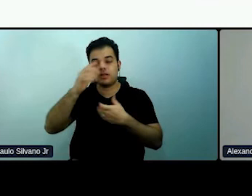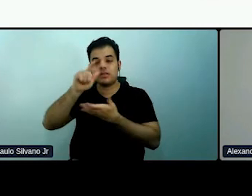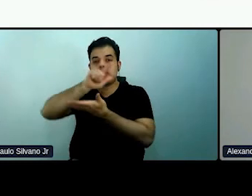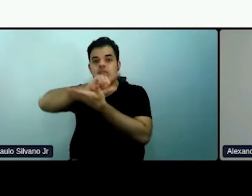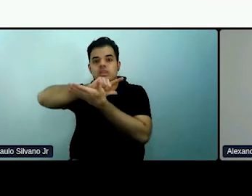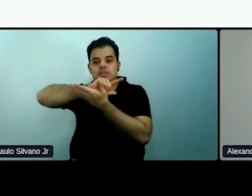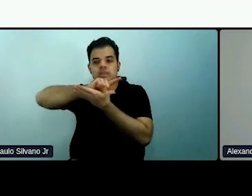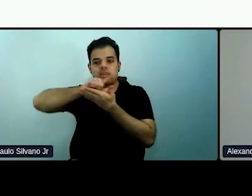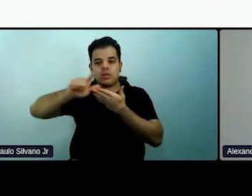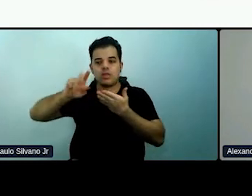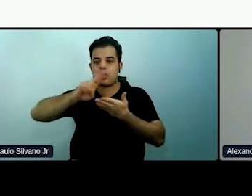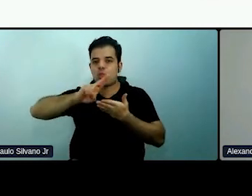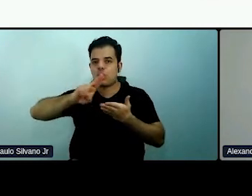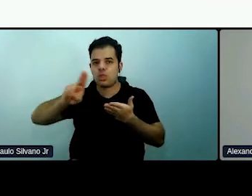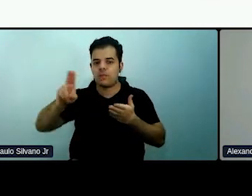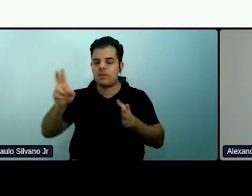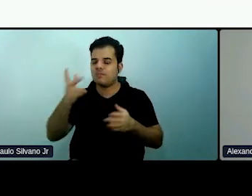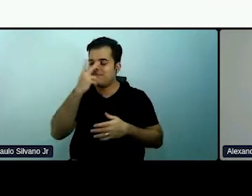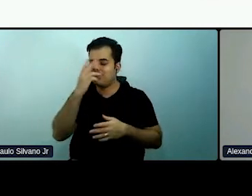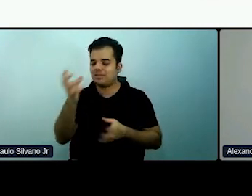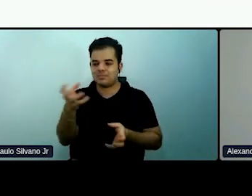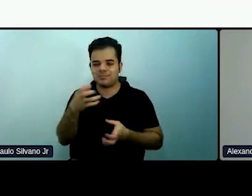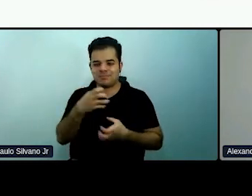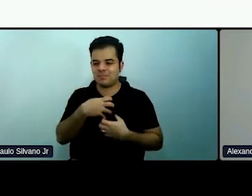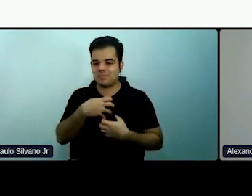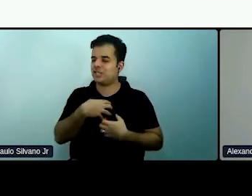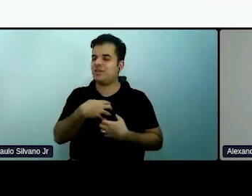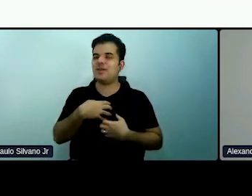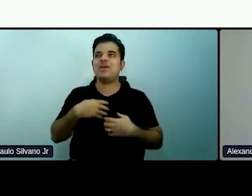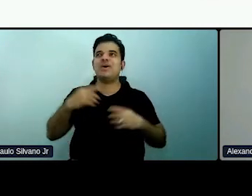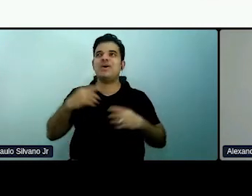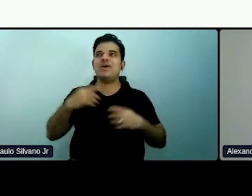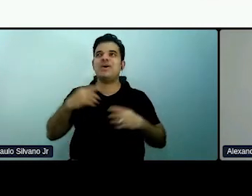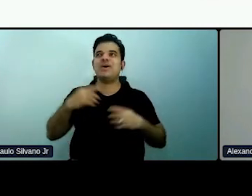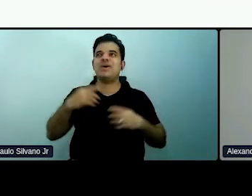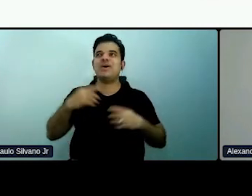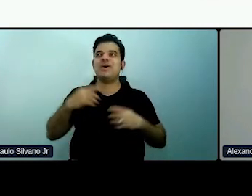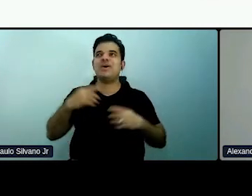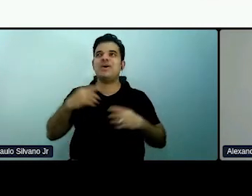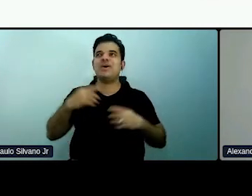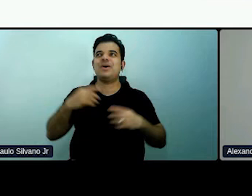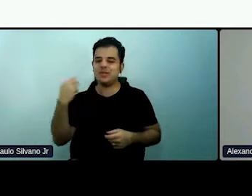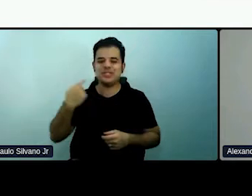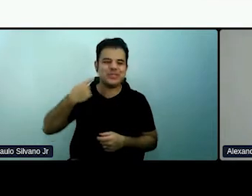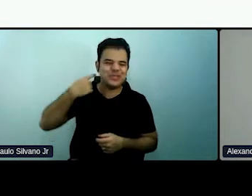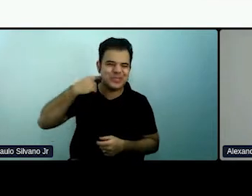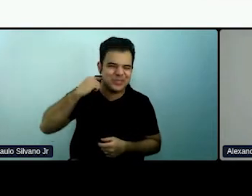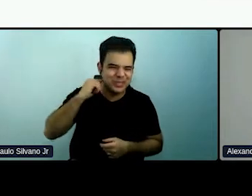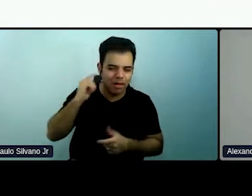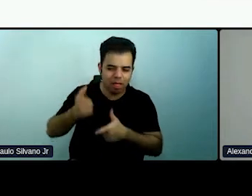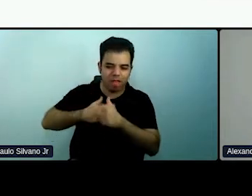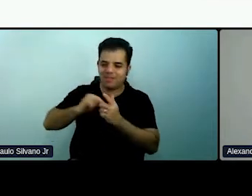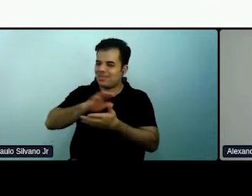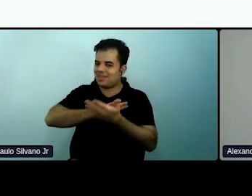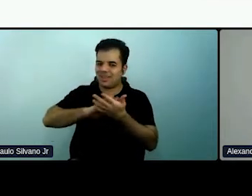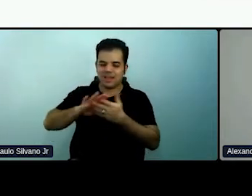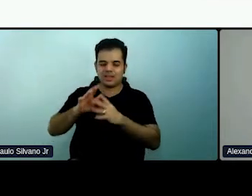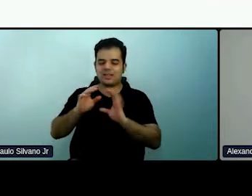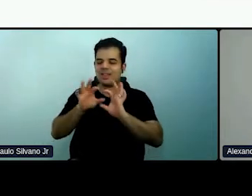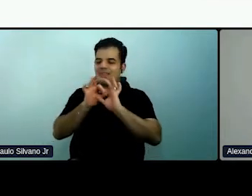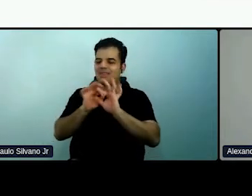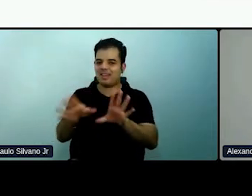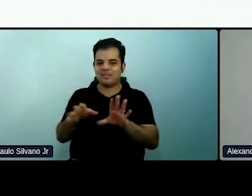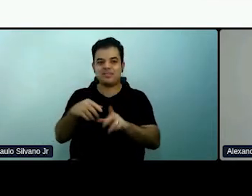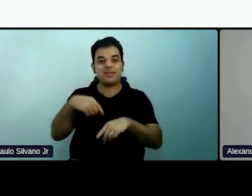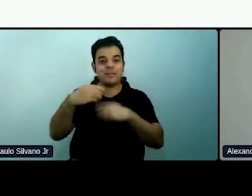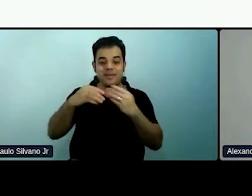nome, daquele sentimento de você estar no azul novamente. E a gente fez uma proposta final aí, um